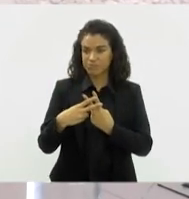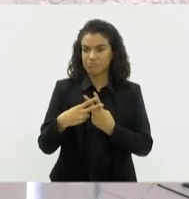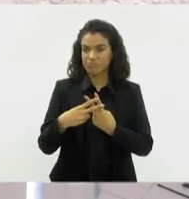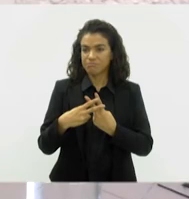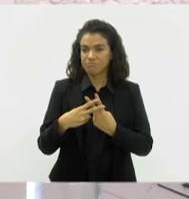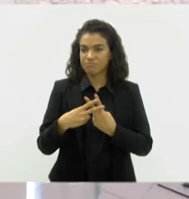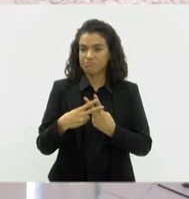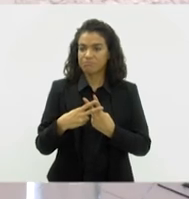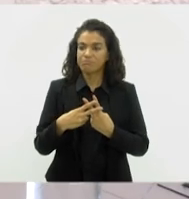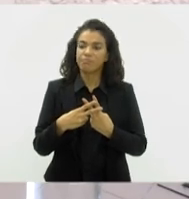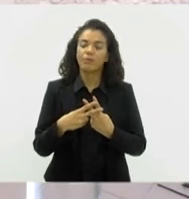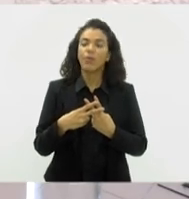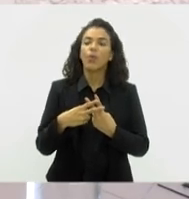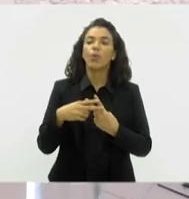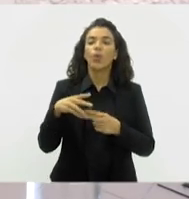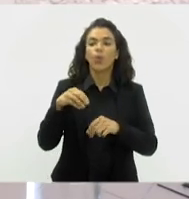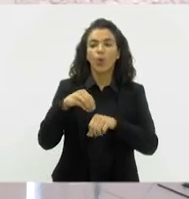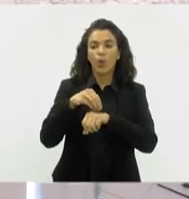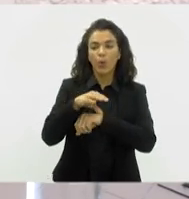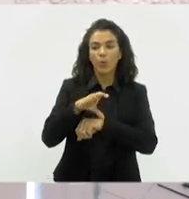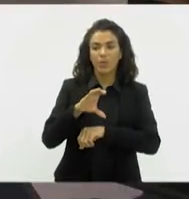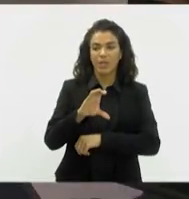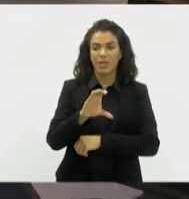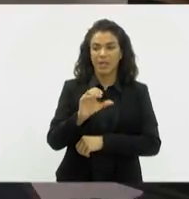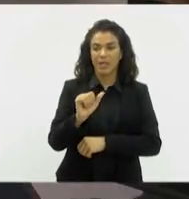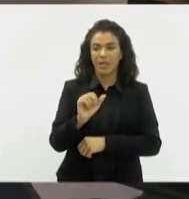Não, Comunica Cárcere, no qual eu fui